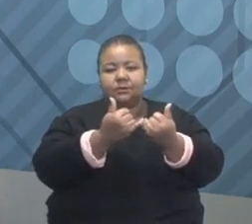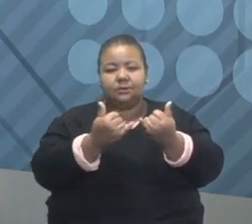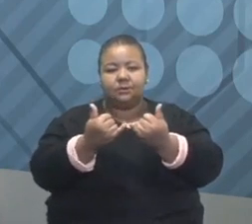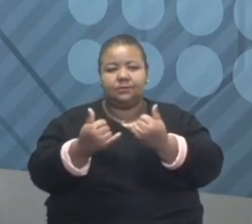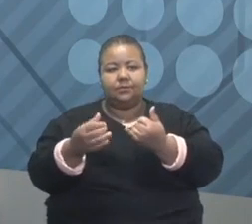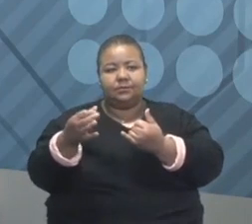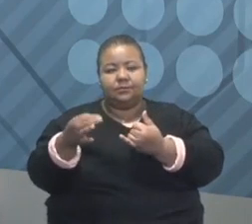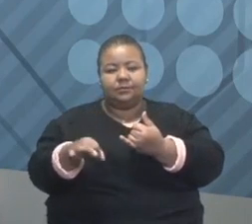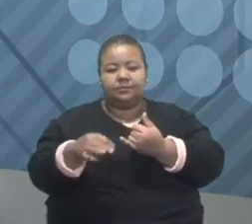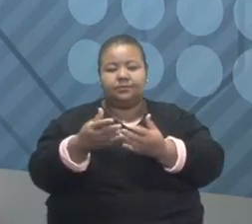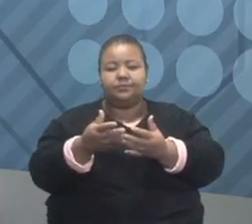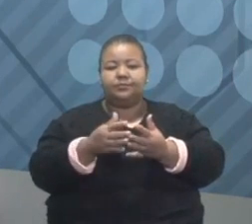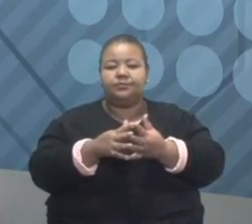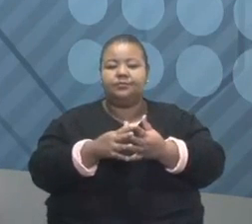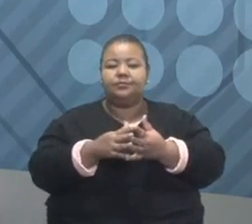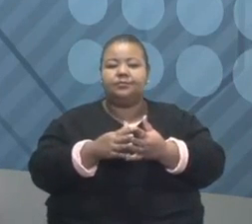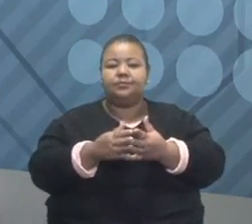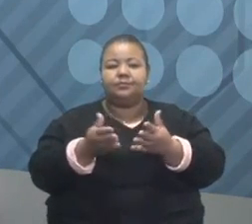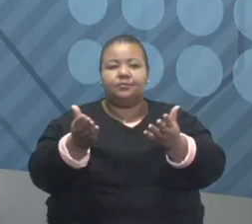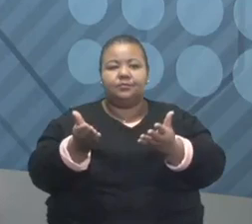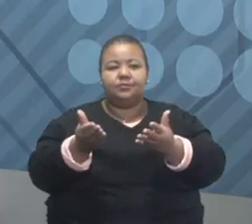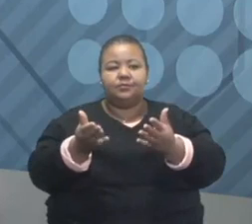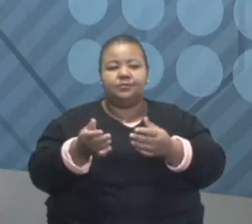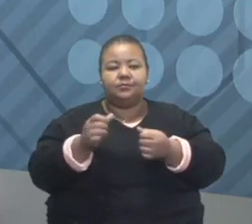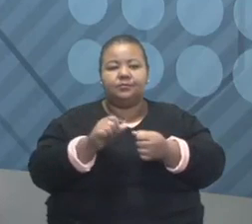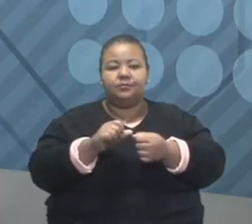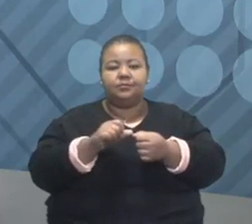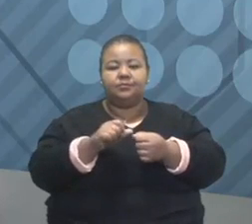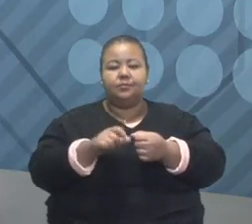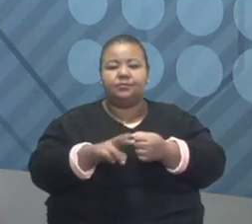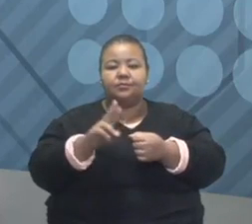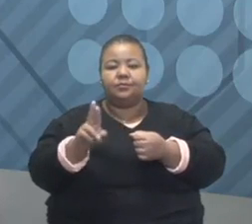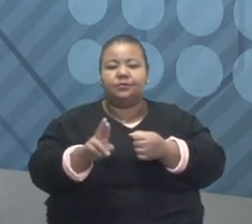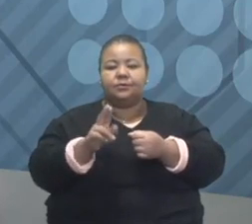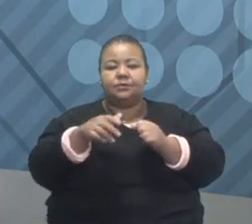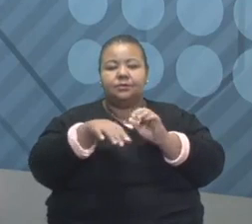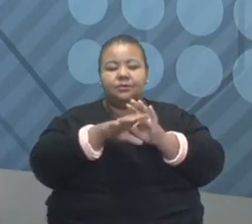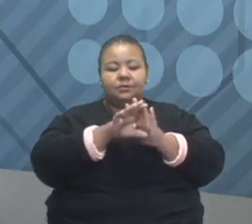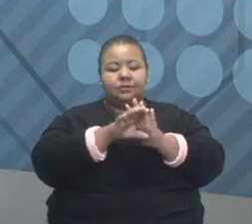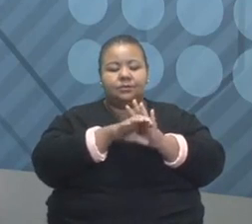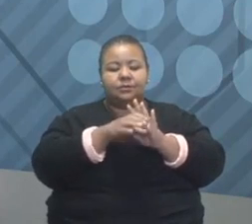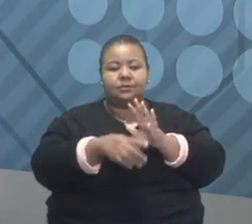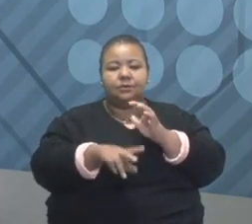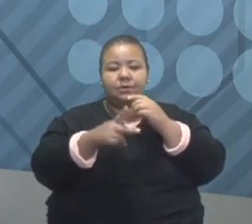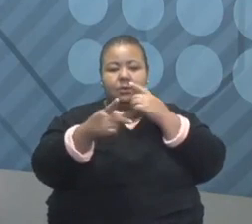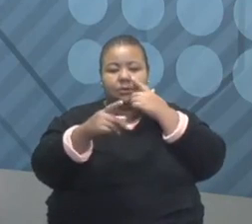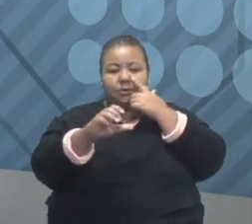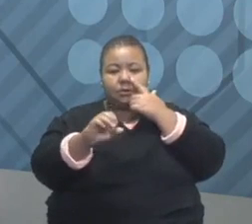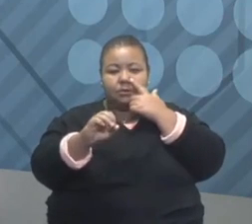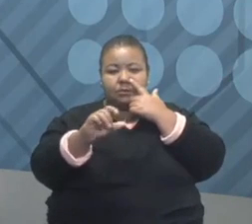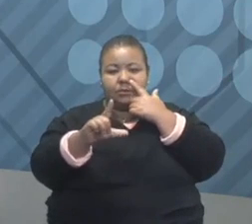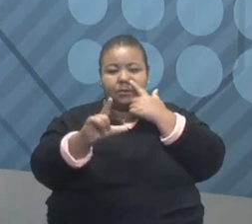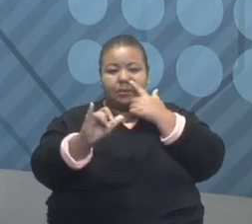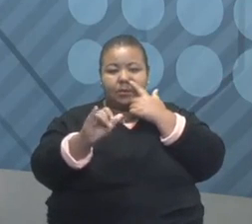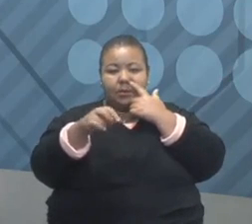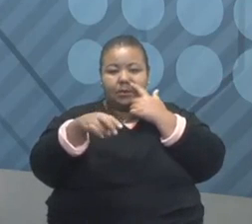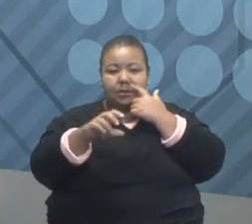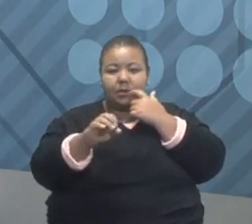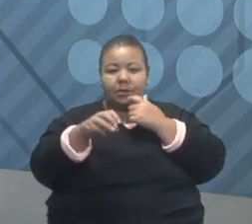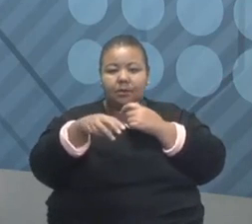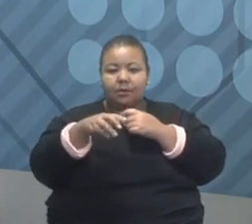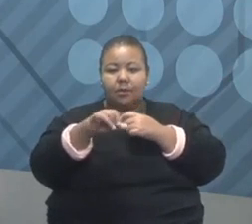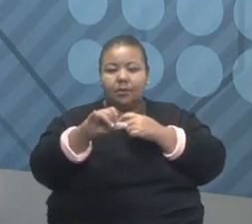Sempre relembrando isso a você. Então, agora nós vamos fazer uso daquele conceito de polinômio característico, como